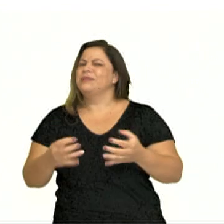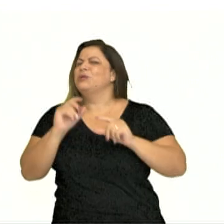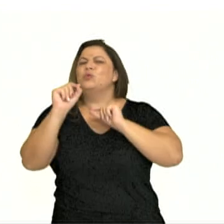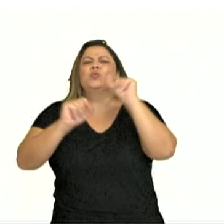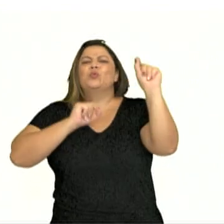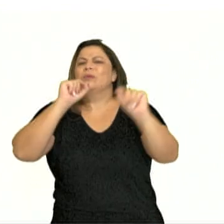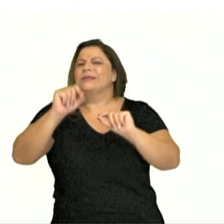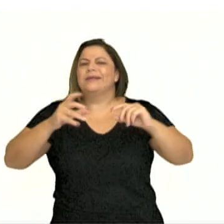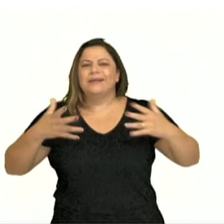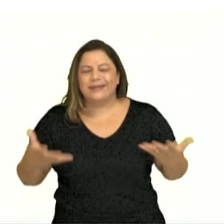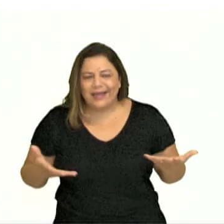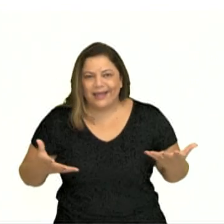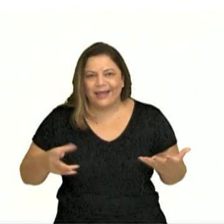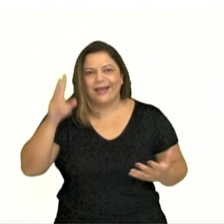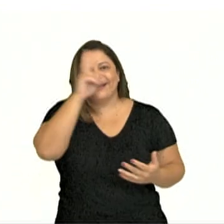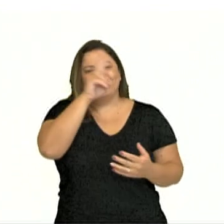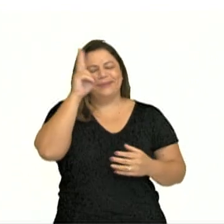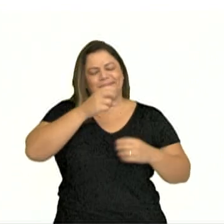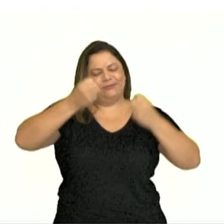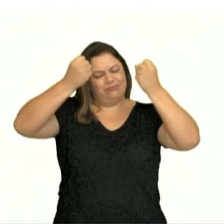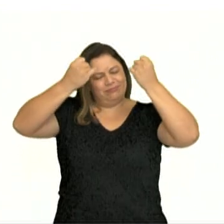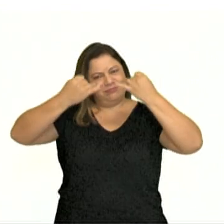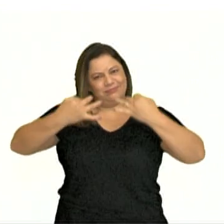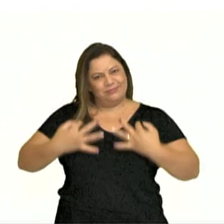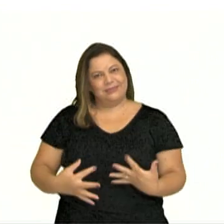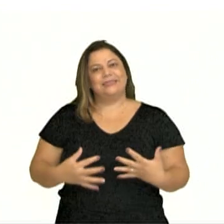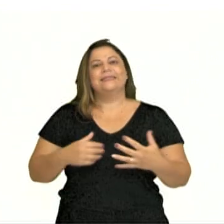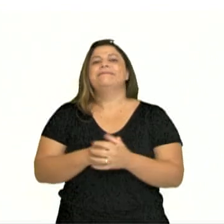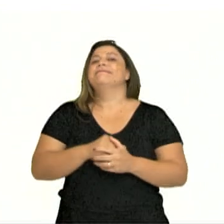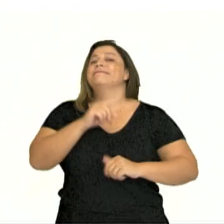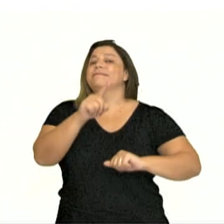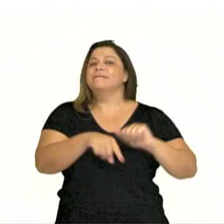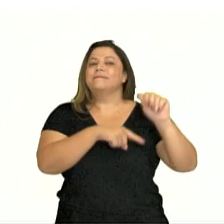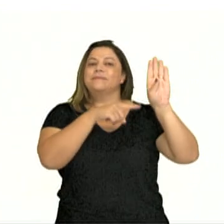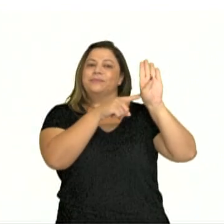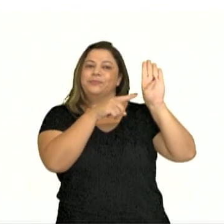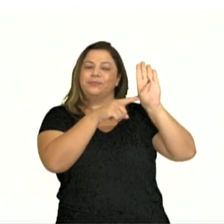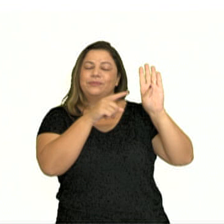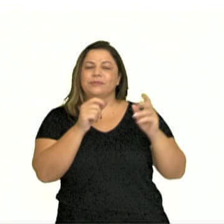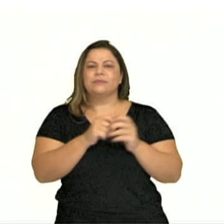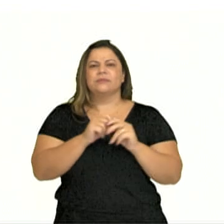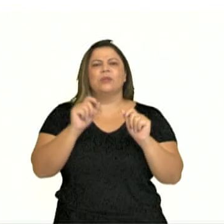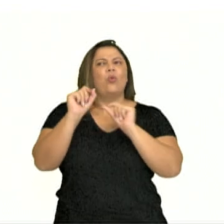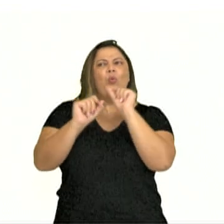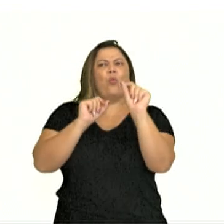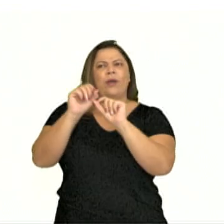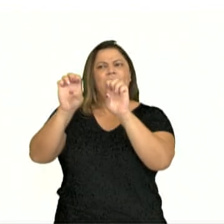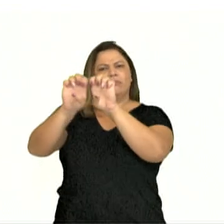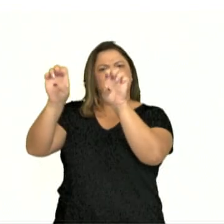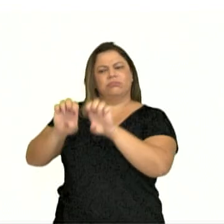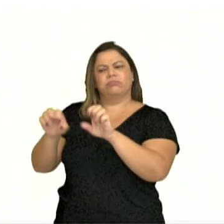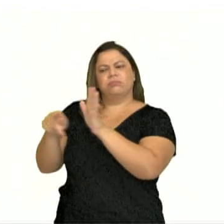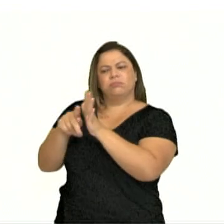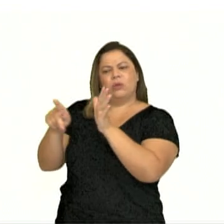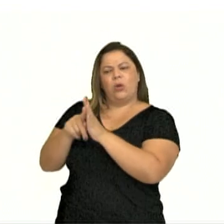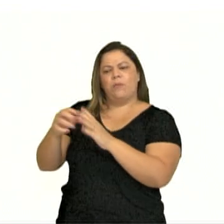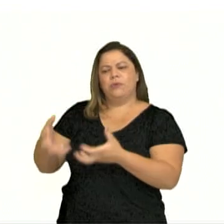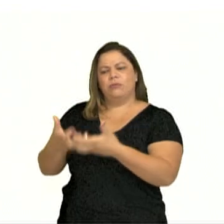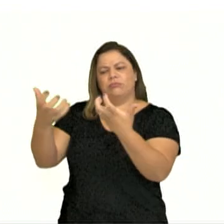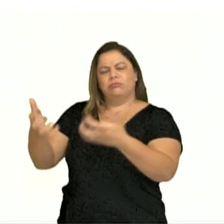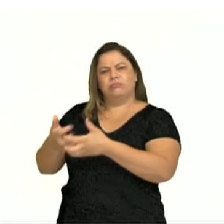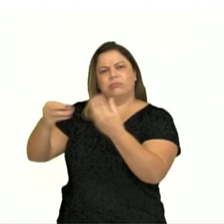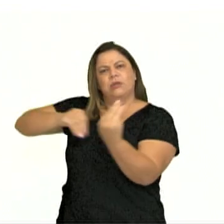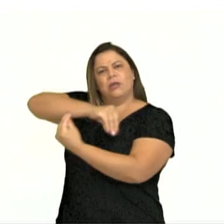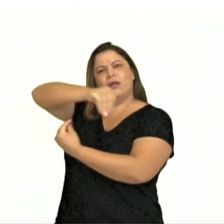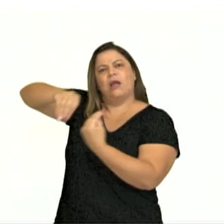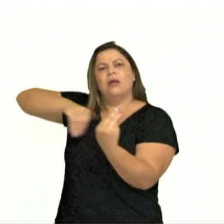Vocês repararam que eu fui falando ao longo da aula. Letra B. Quais estruturas da planta estão envolvidas